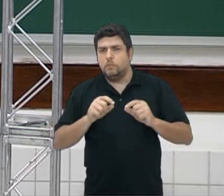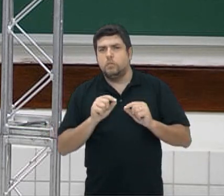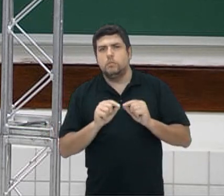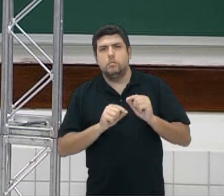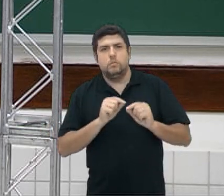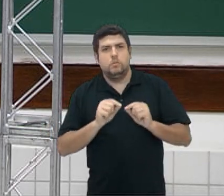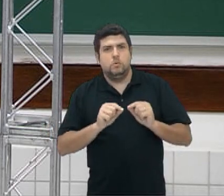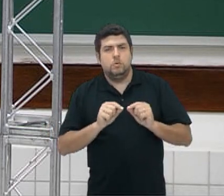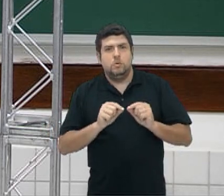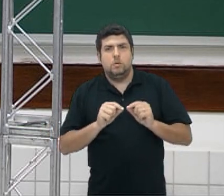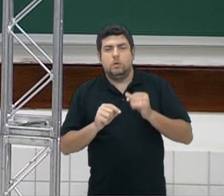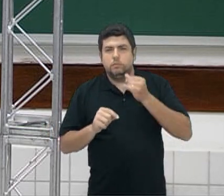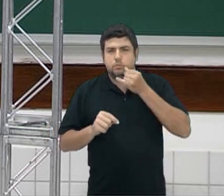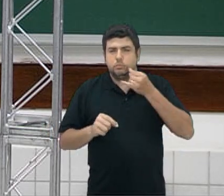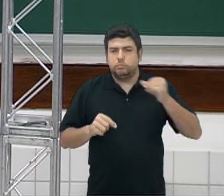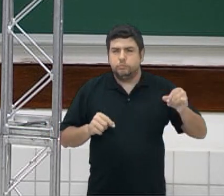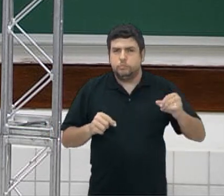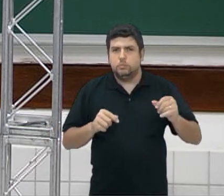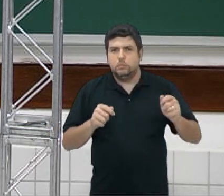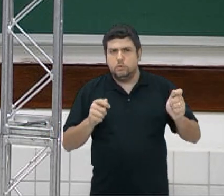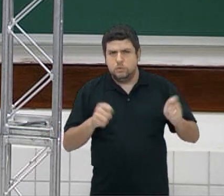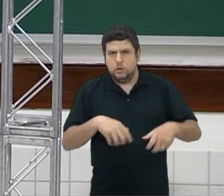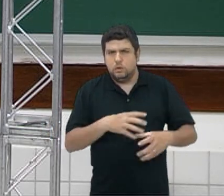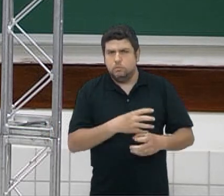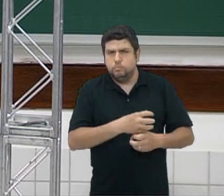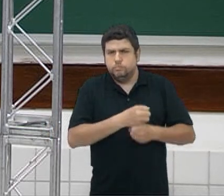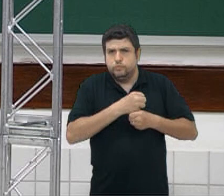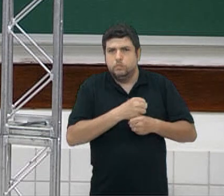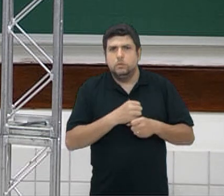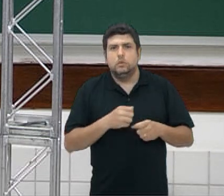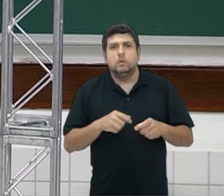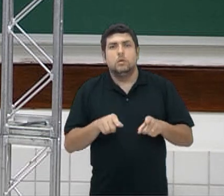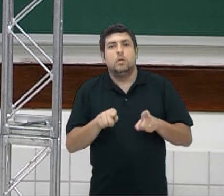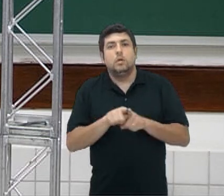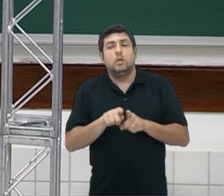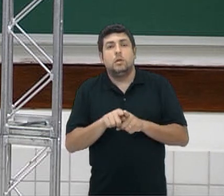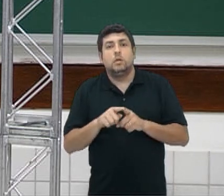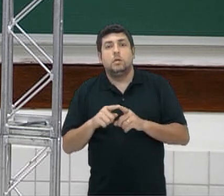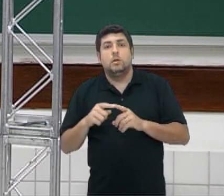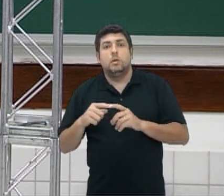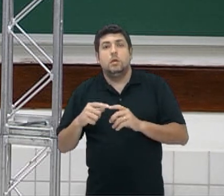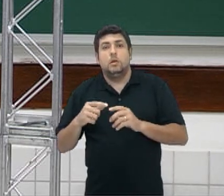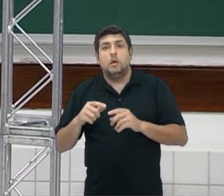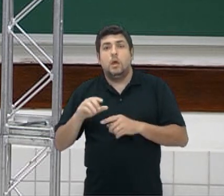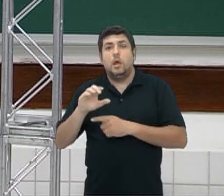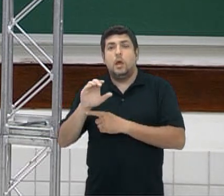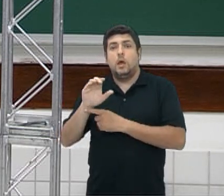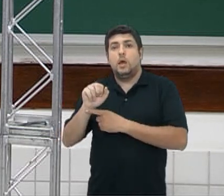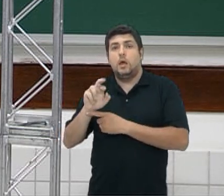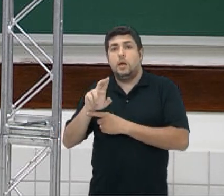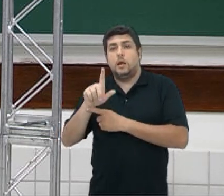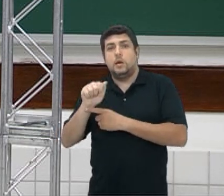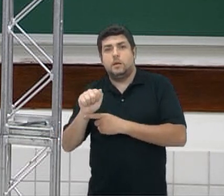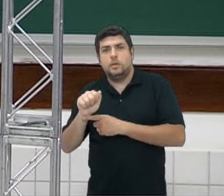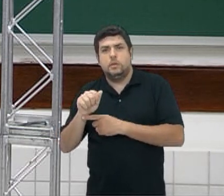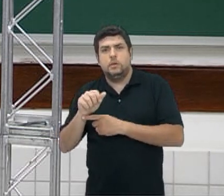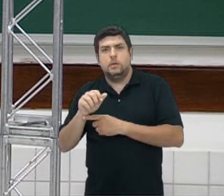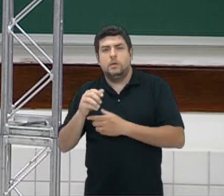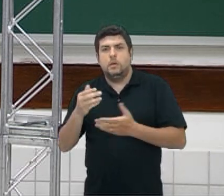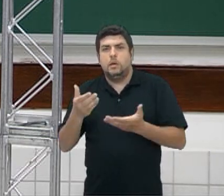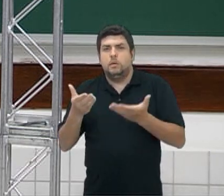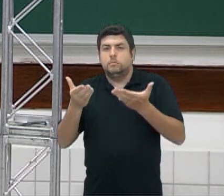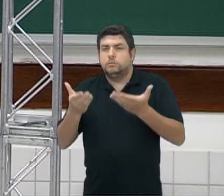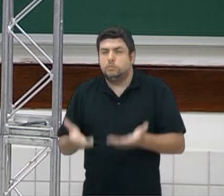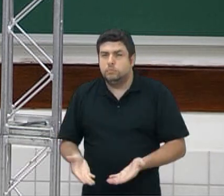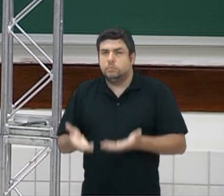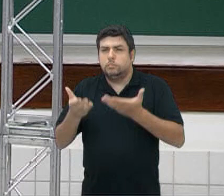se conservam, como a energia, certo? A quantidade de carga, a massa. E aqui nós também temos a quantidade